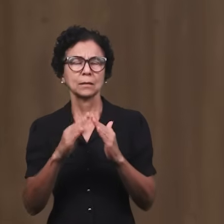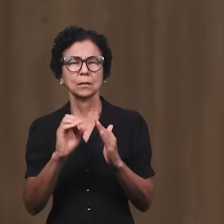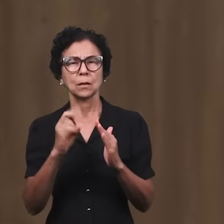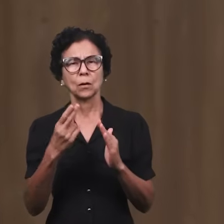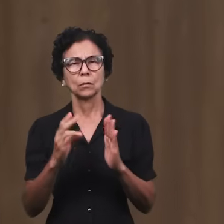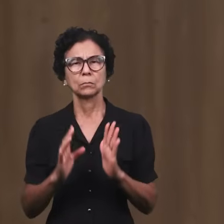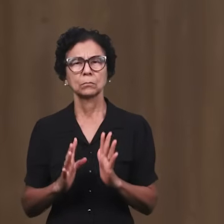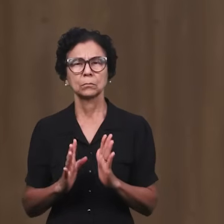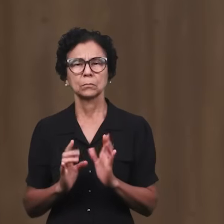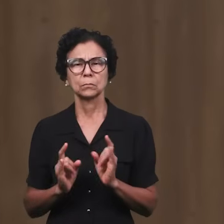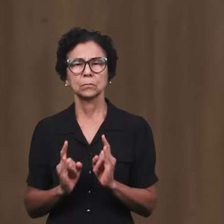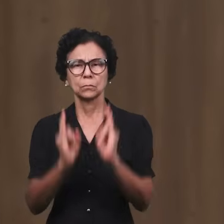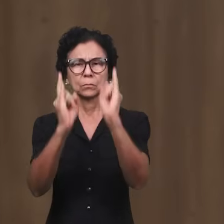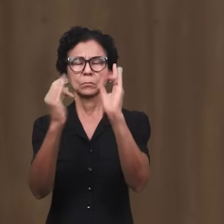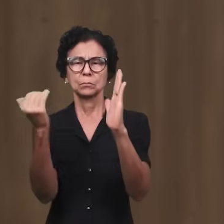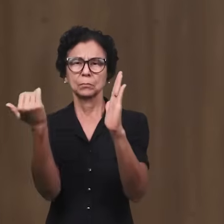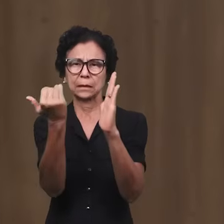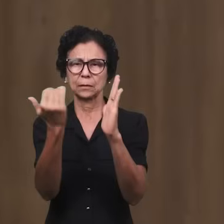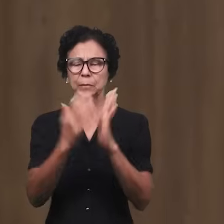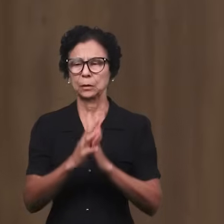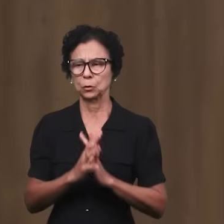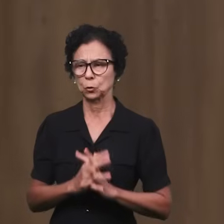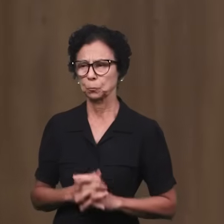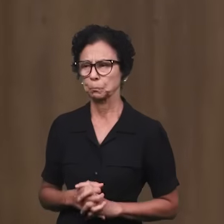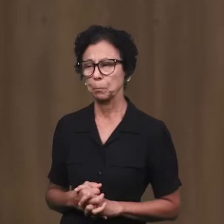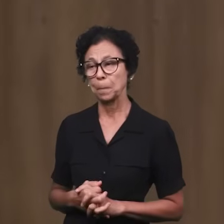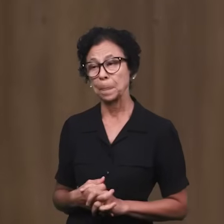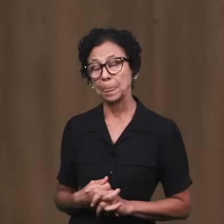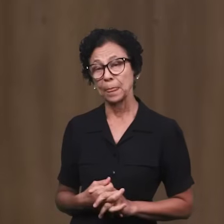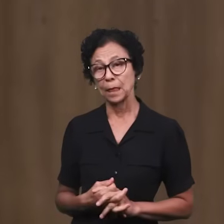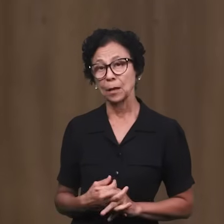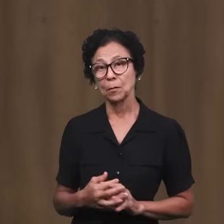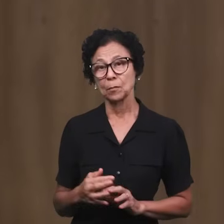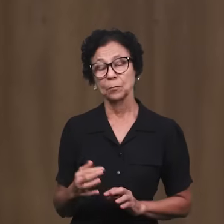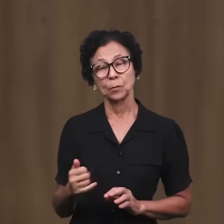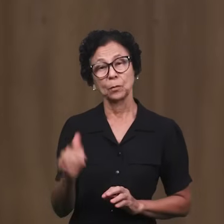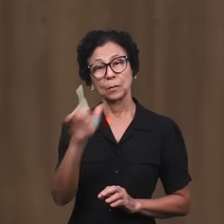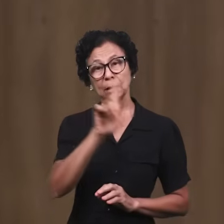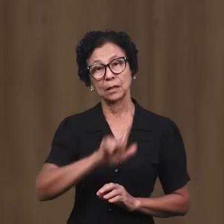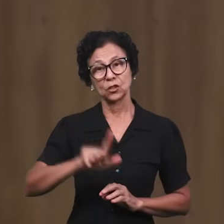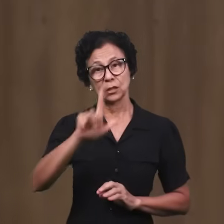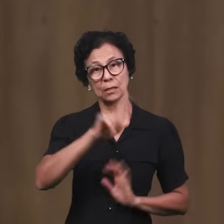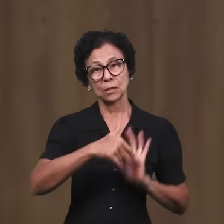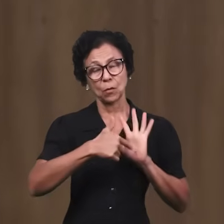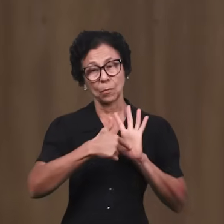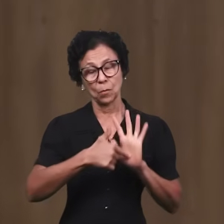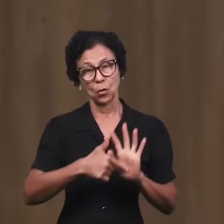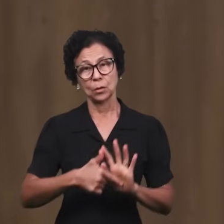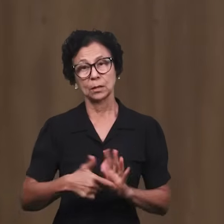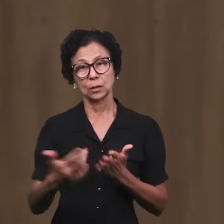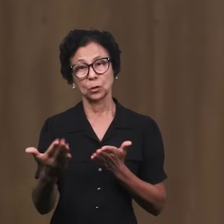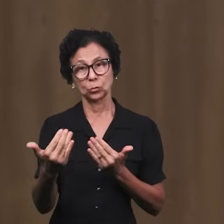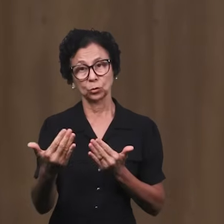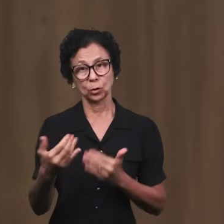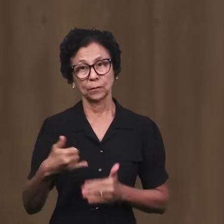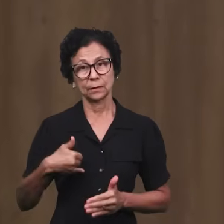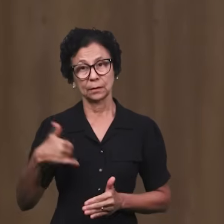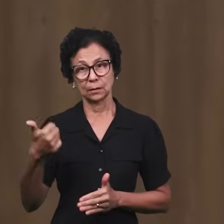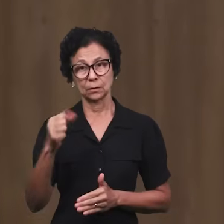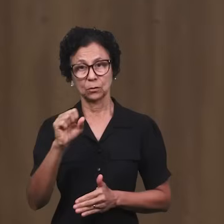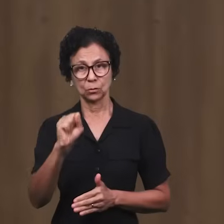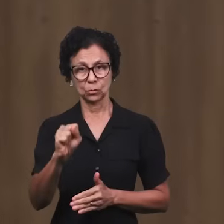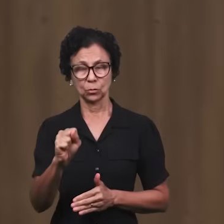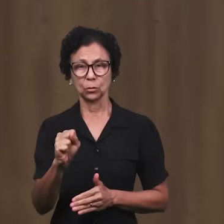nossa legislação, o jovem pode comprar o seu imóvel a partir dos 18 anos. É uma regra